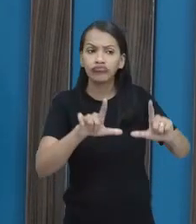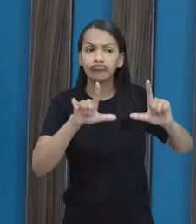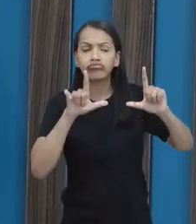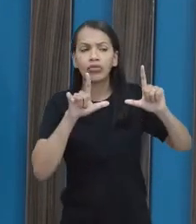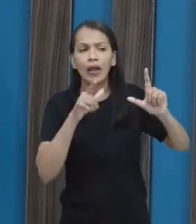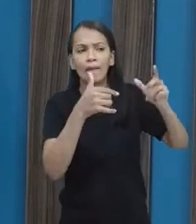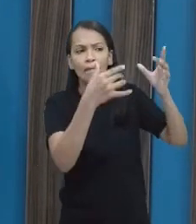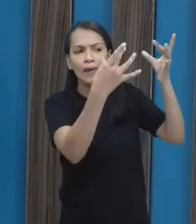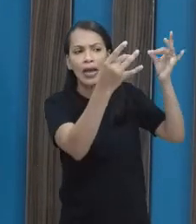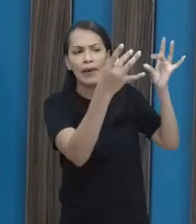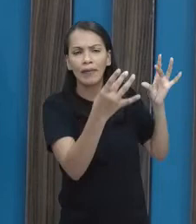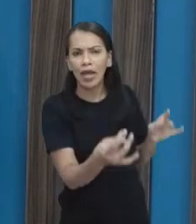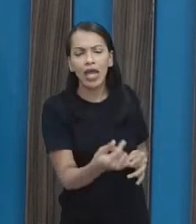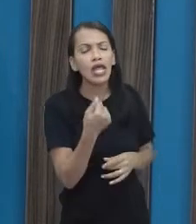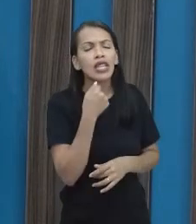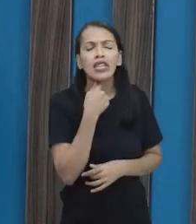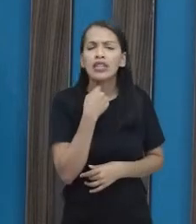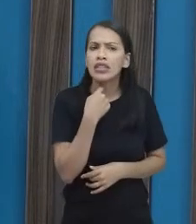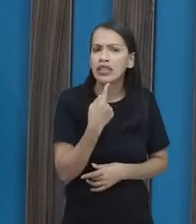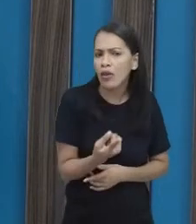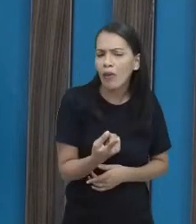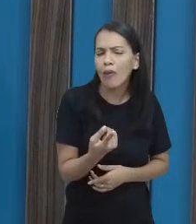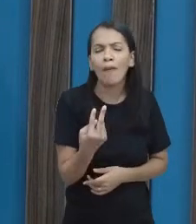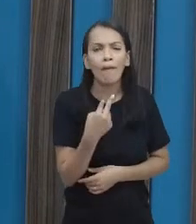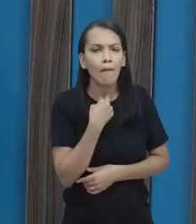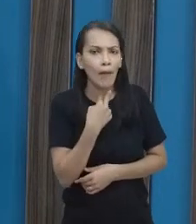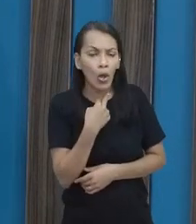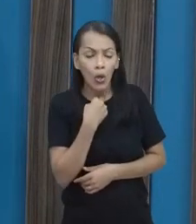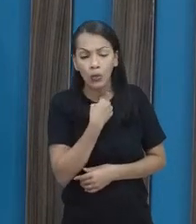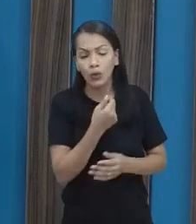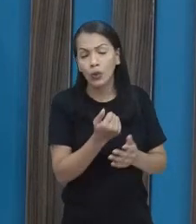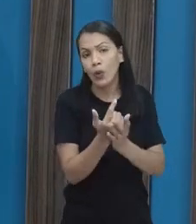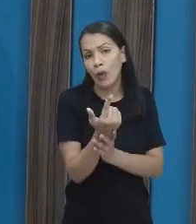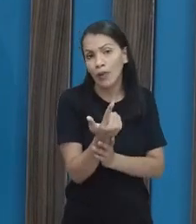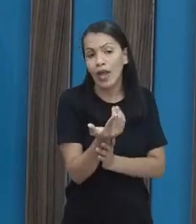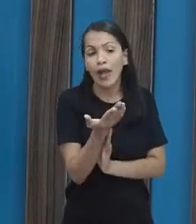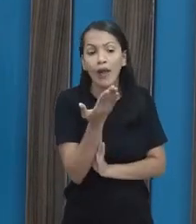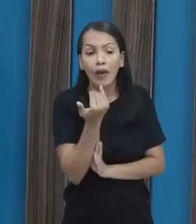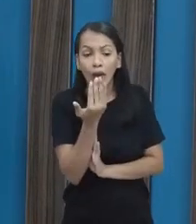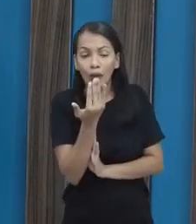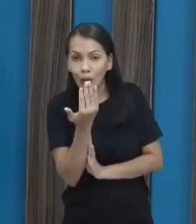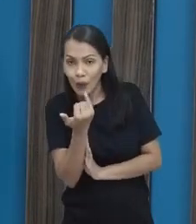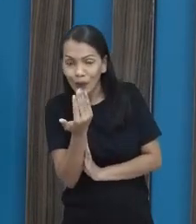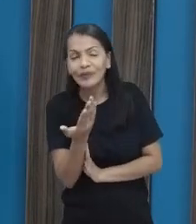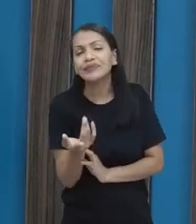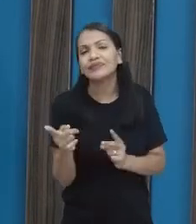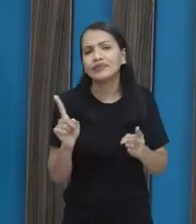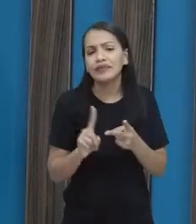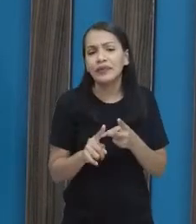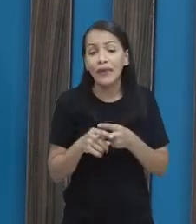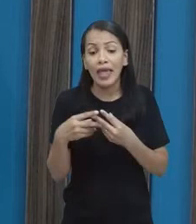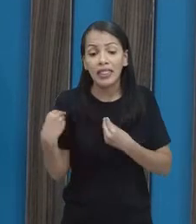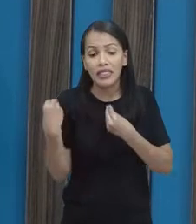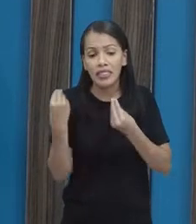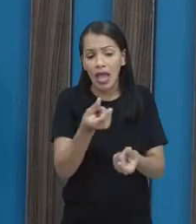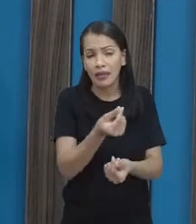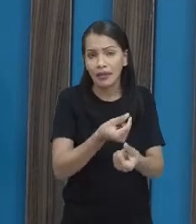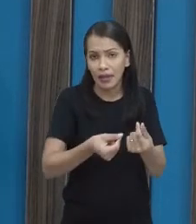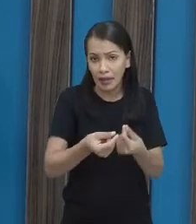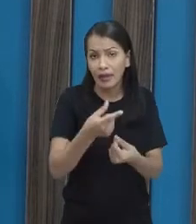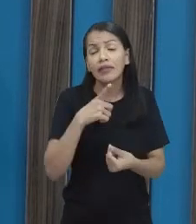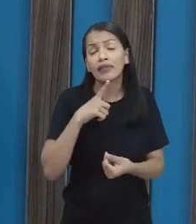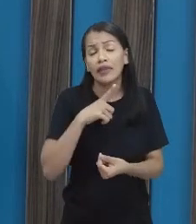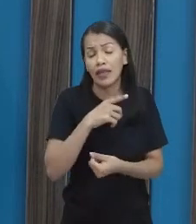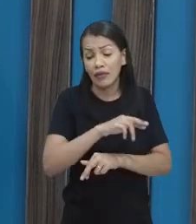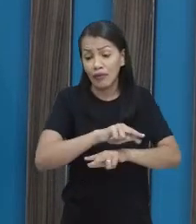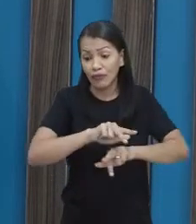não comprem alimentos que são vendidos por criança, não fiquem doando, porque tem muitas crianças que estão deixando de ir